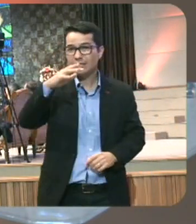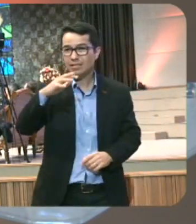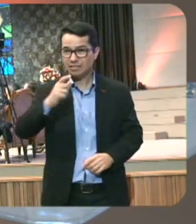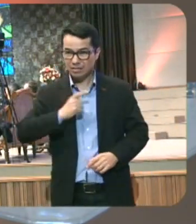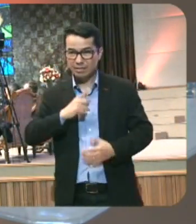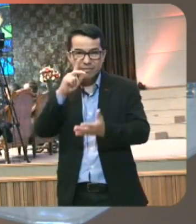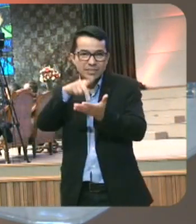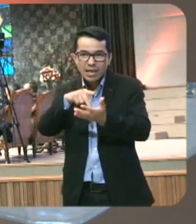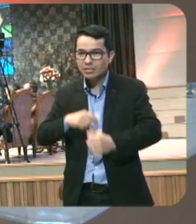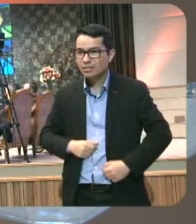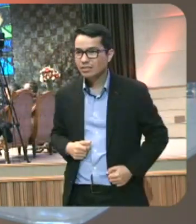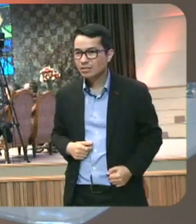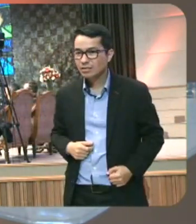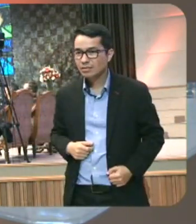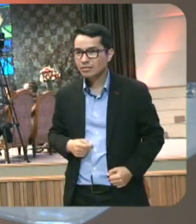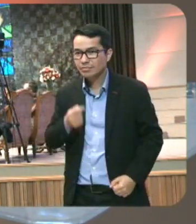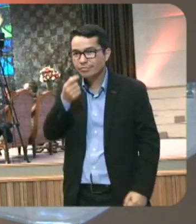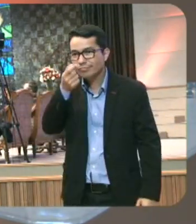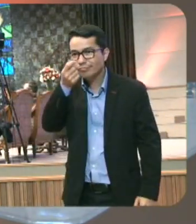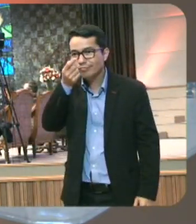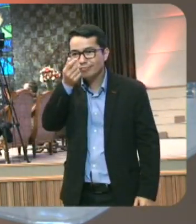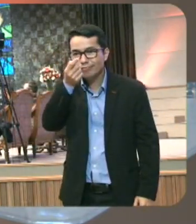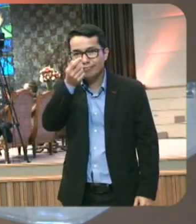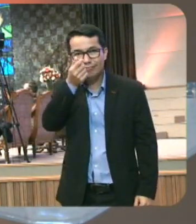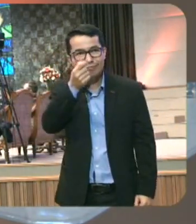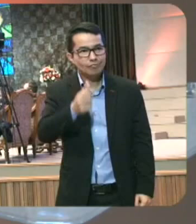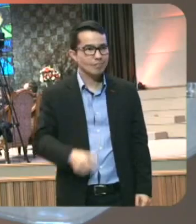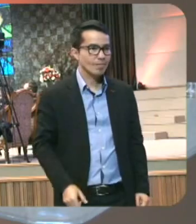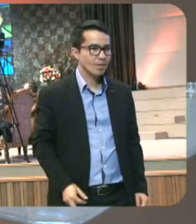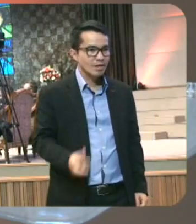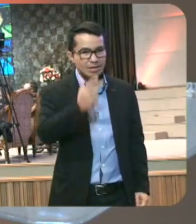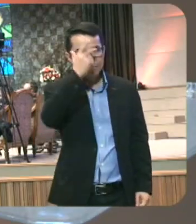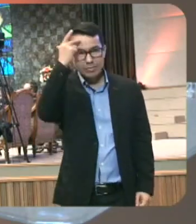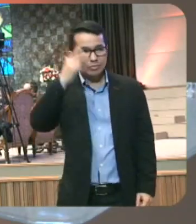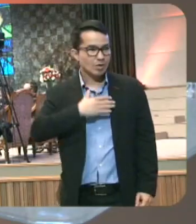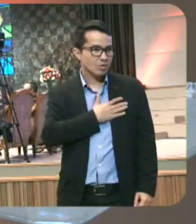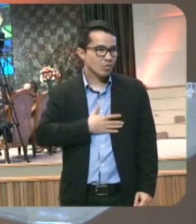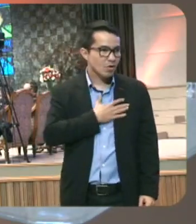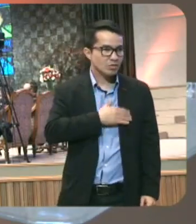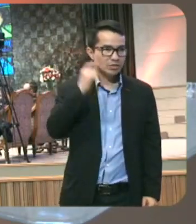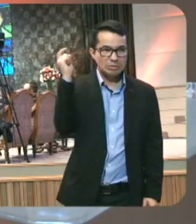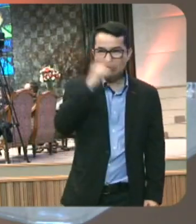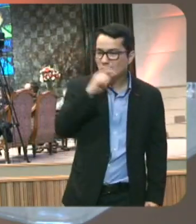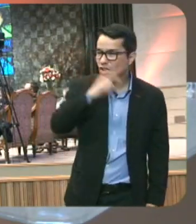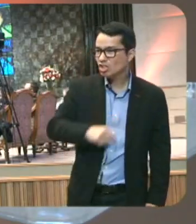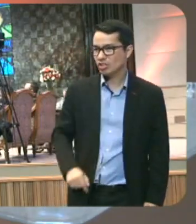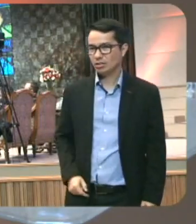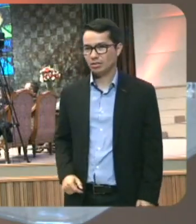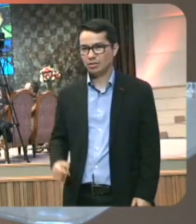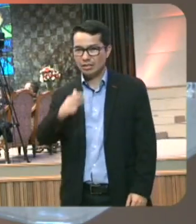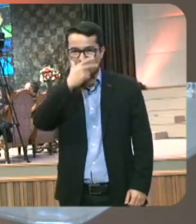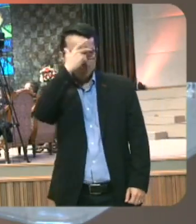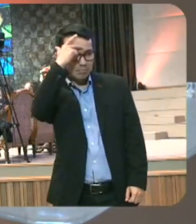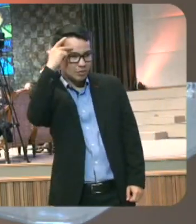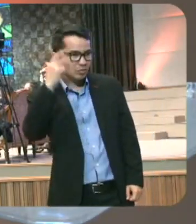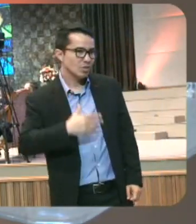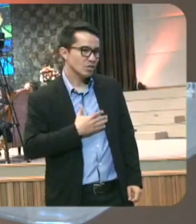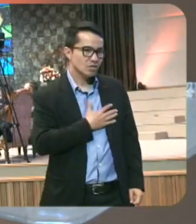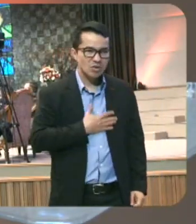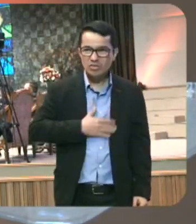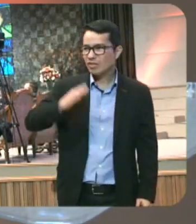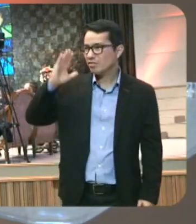que por terem uma aliança com o Senhor em primeiro lugar, honram a sua palavra e os